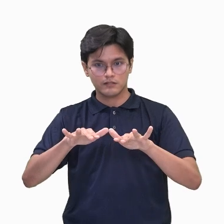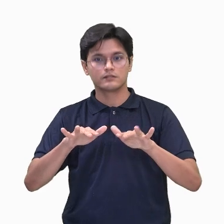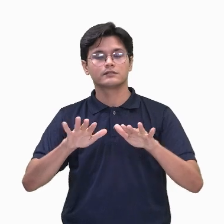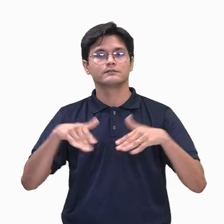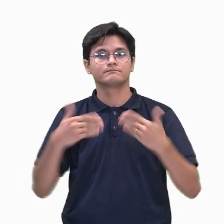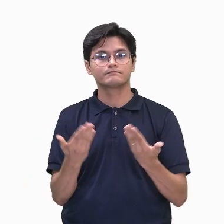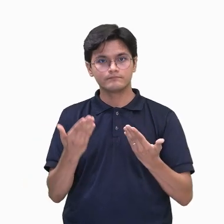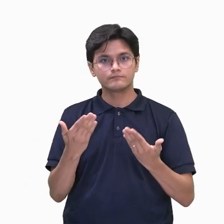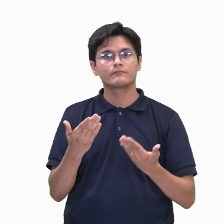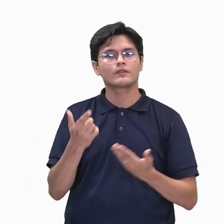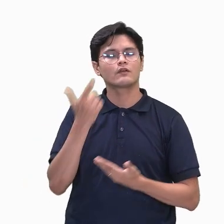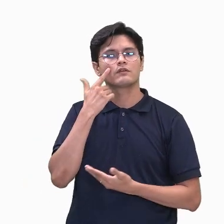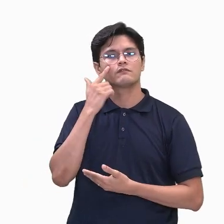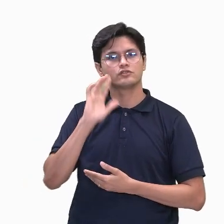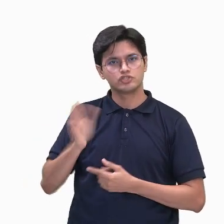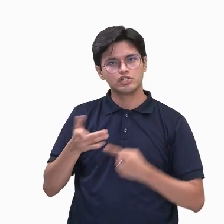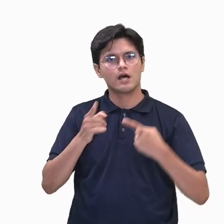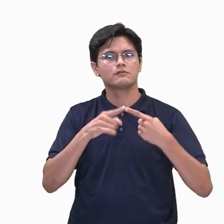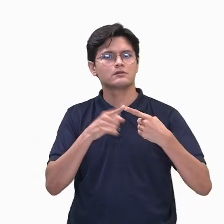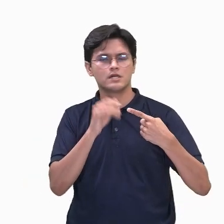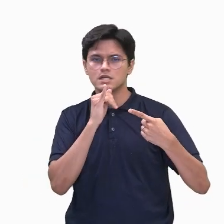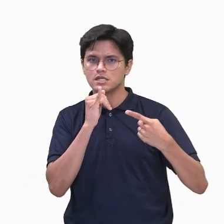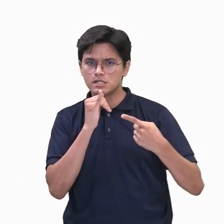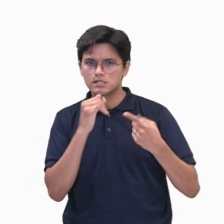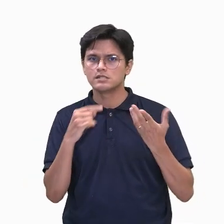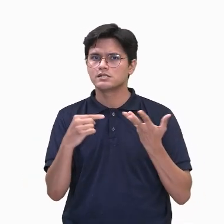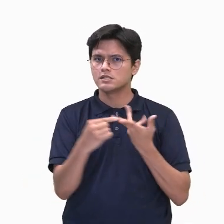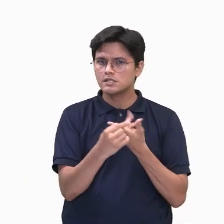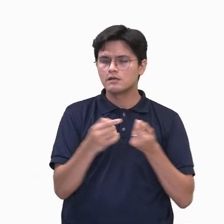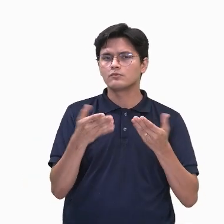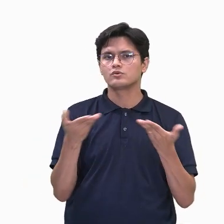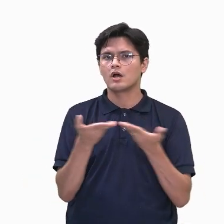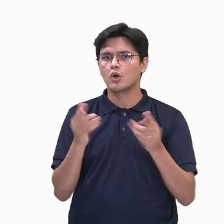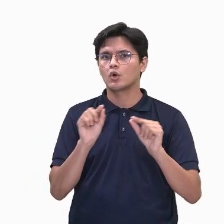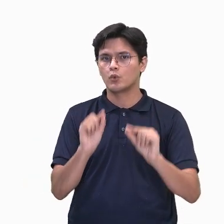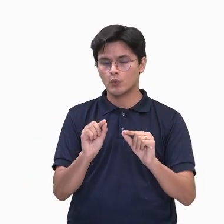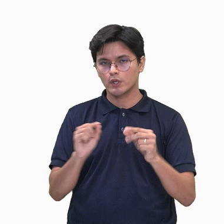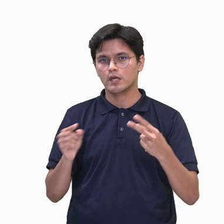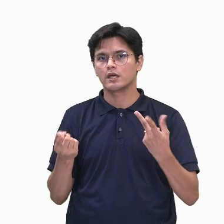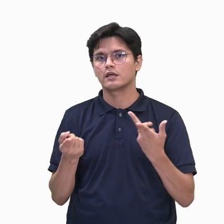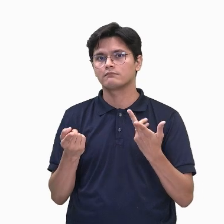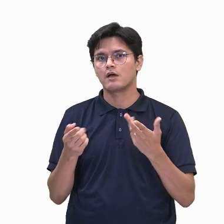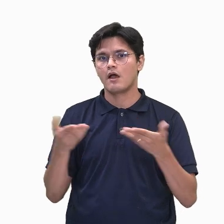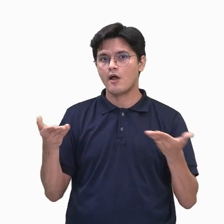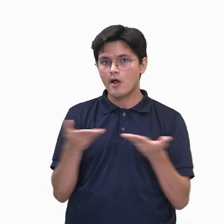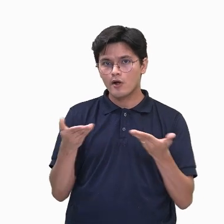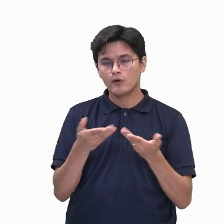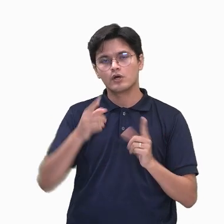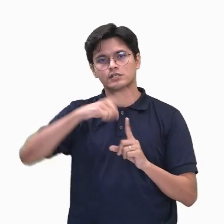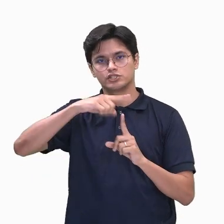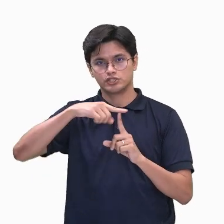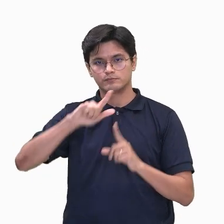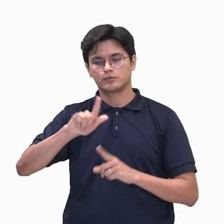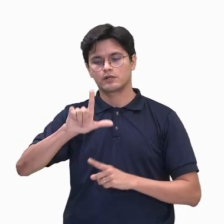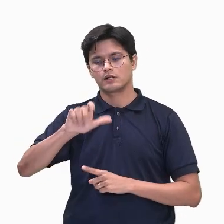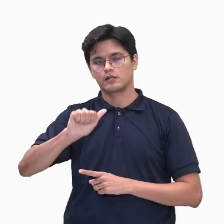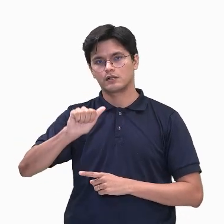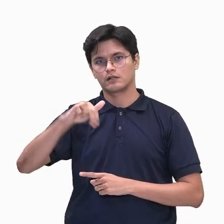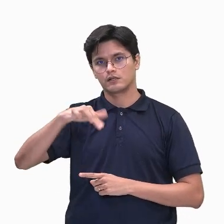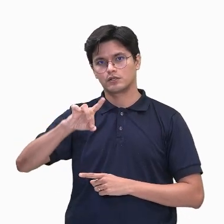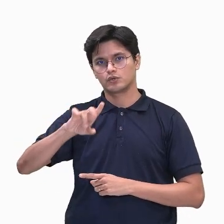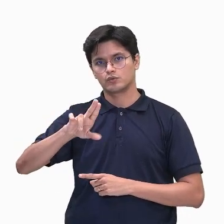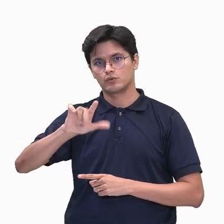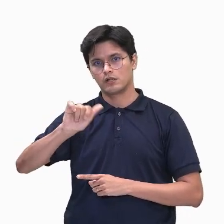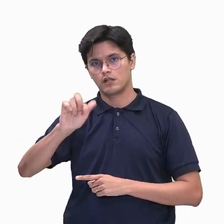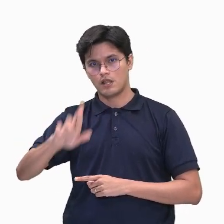do revestimento, vimos alguns exemplos. Agora a gente vai ver com mais detalhes o epitélio glandular, que a gente já sabe que tem a